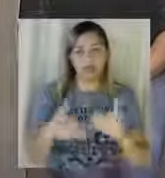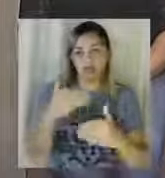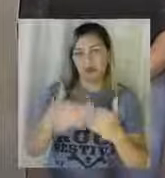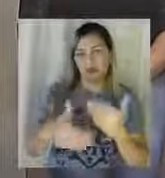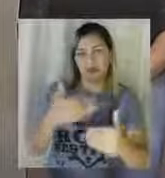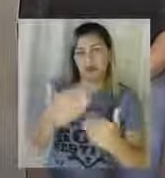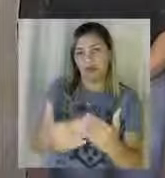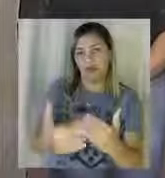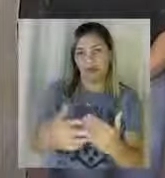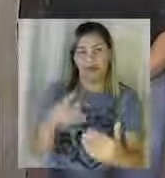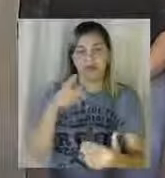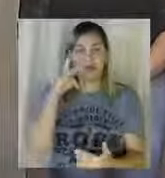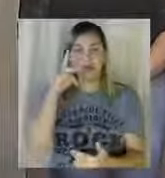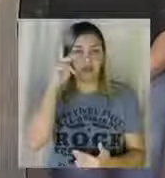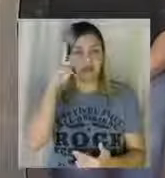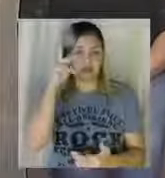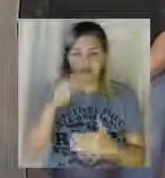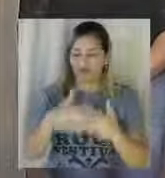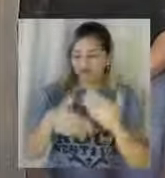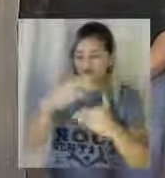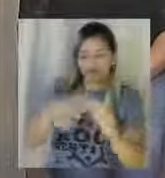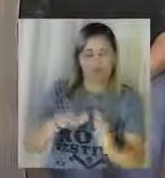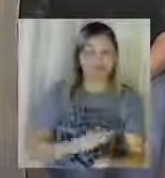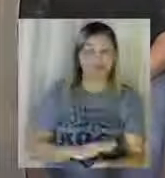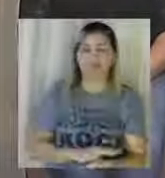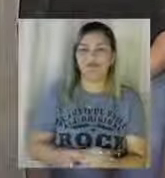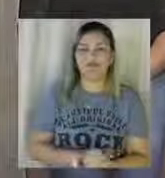se desenvolver, coitada, né?